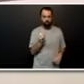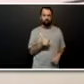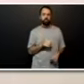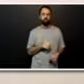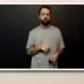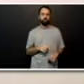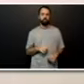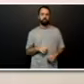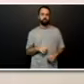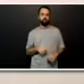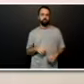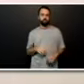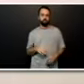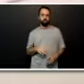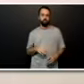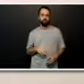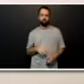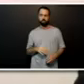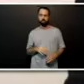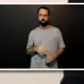referência.